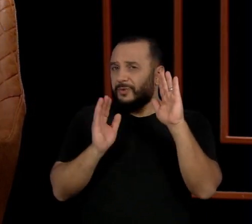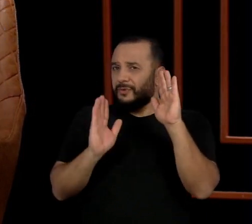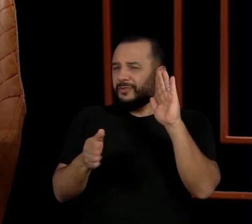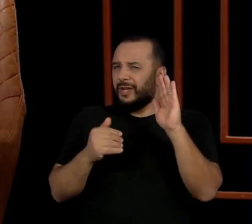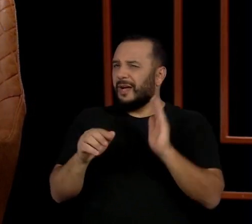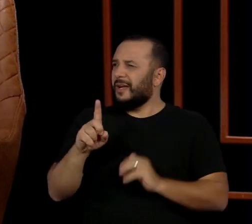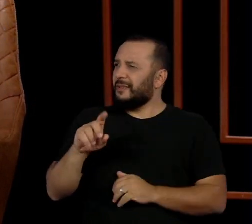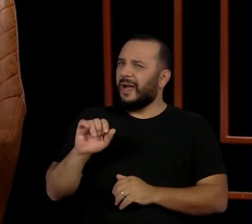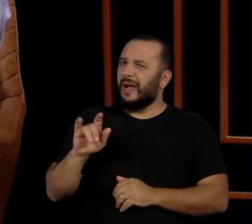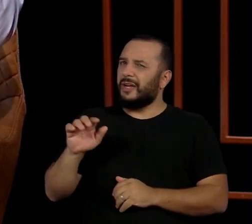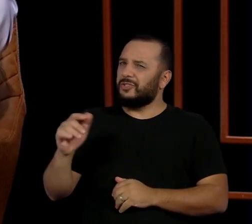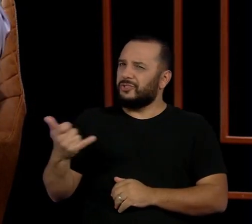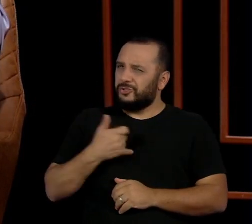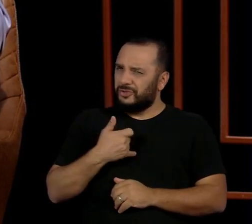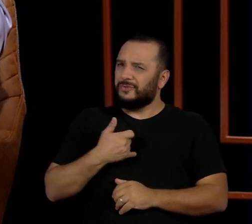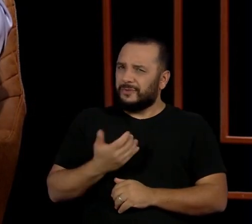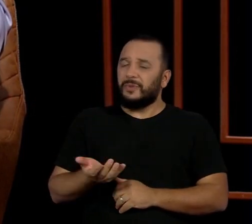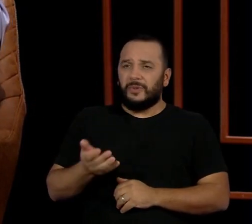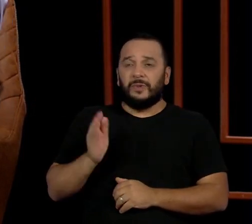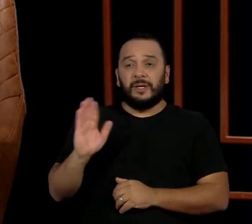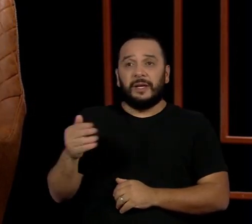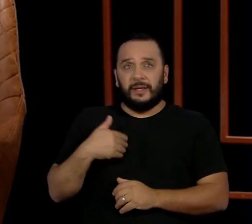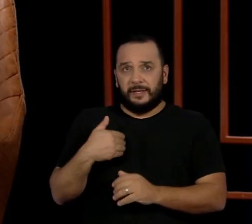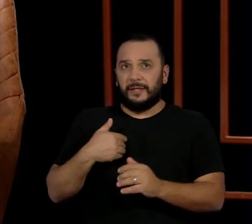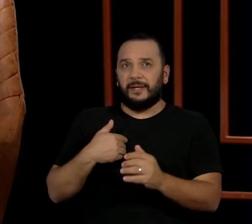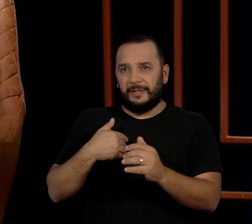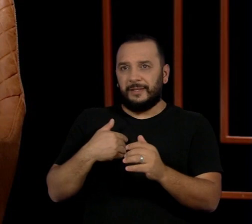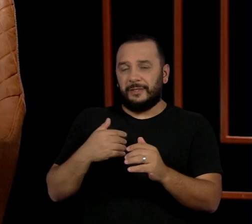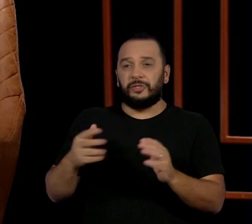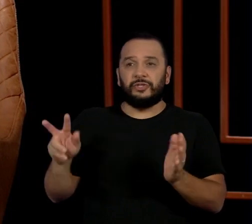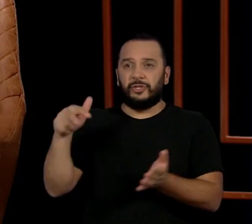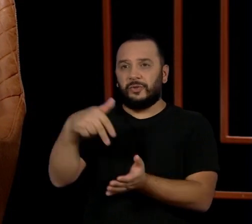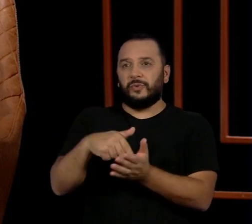essa história, ele pinta de terno. Aí alguém olha